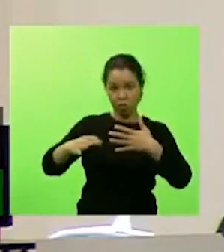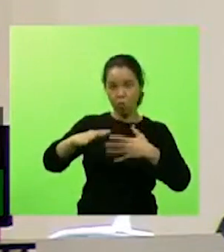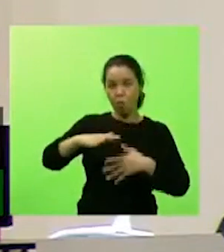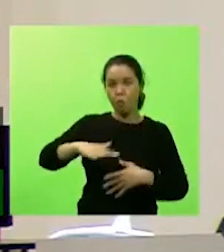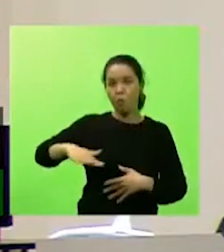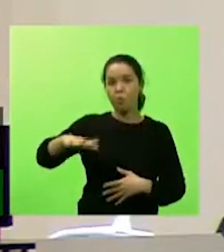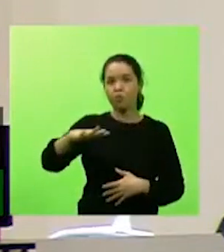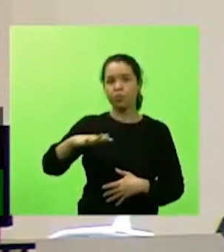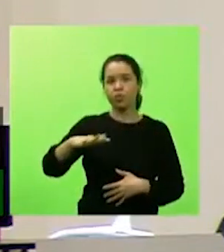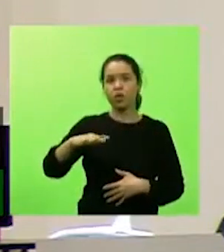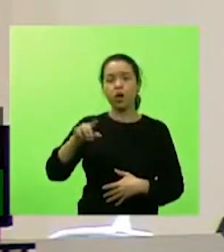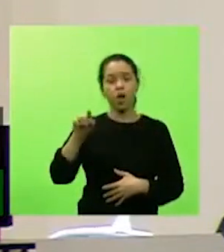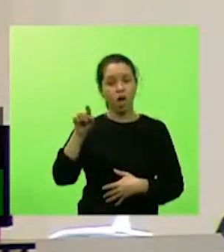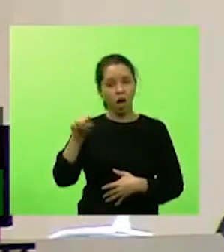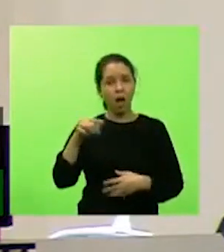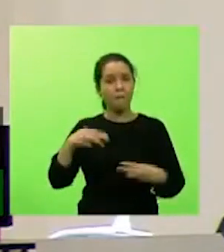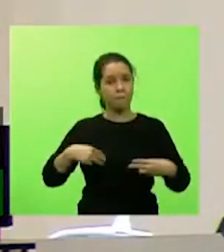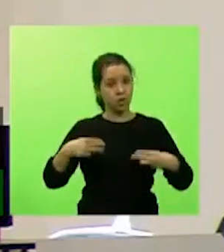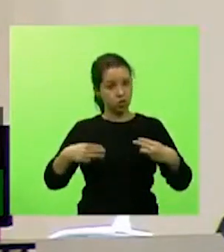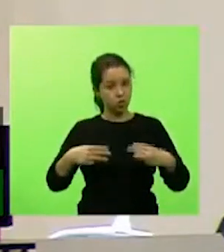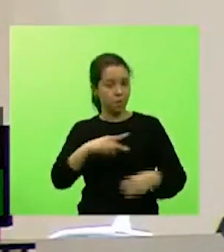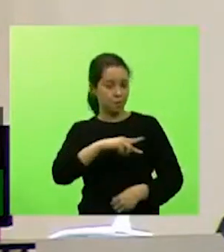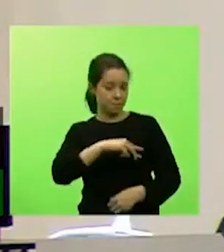próprio Ministério Público afirma,